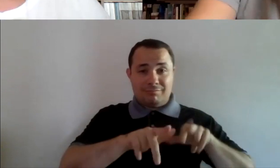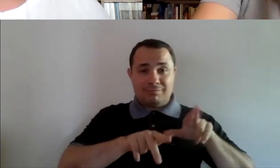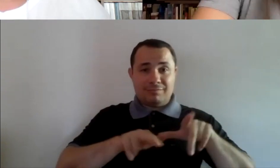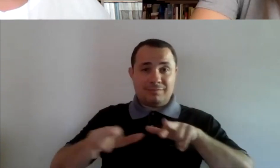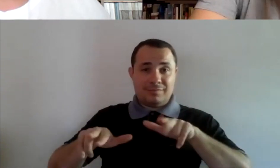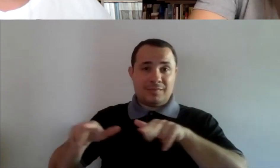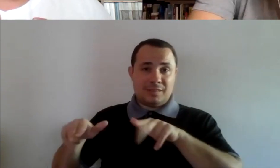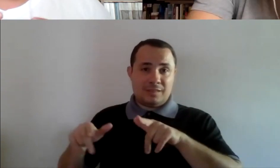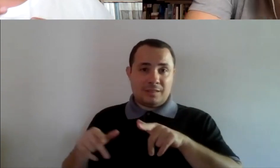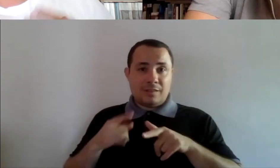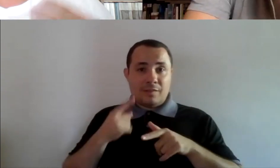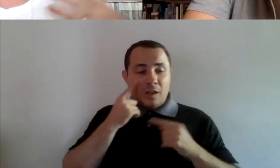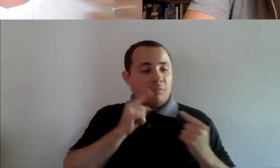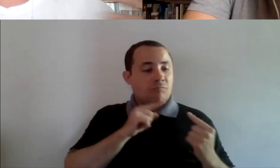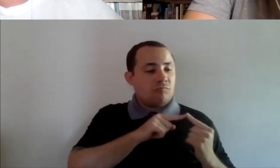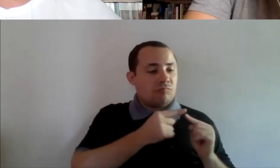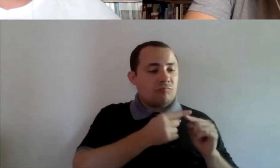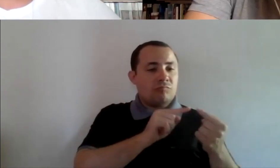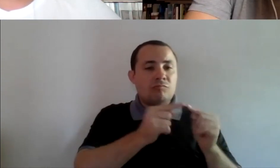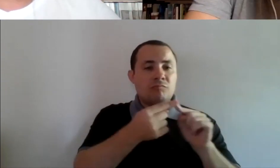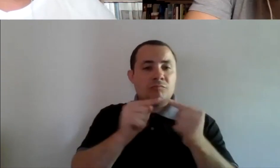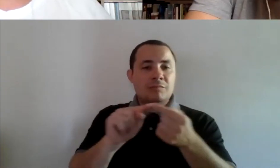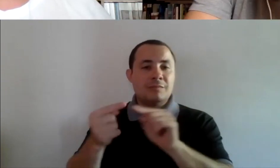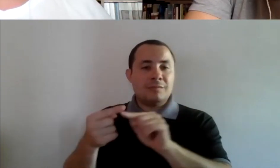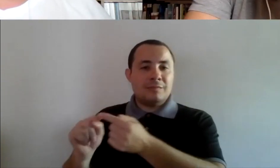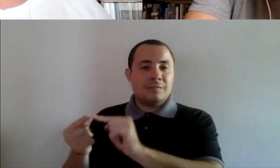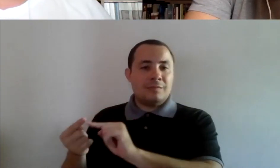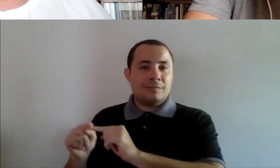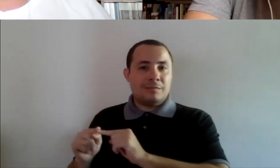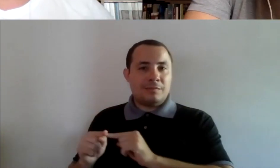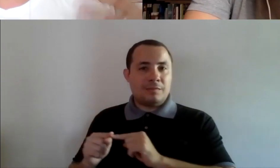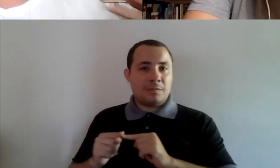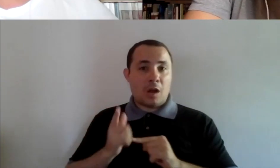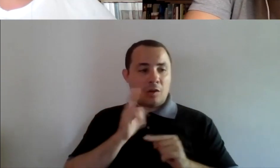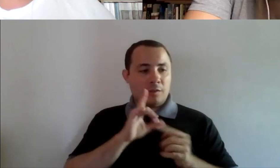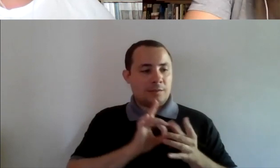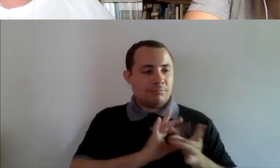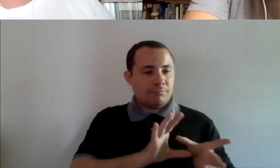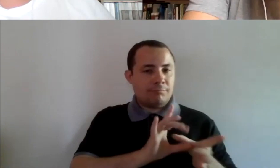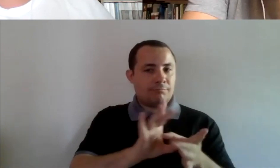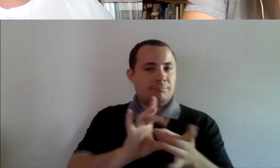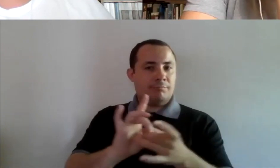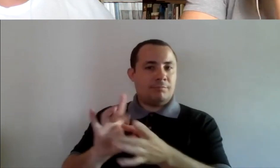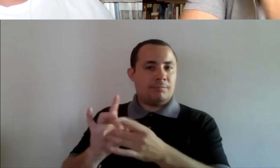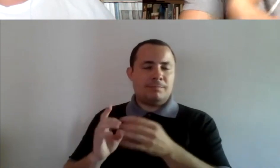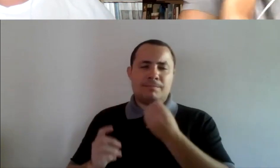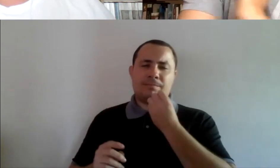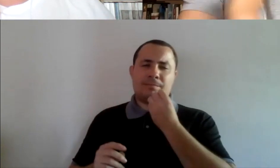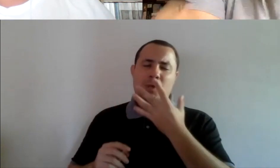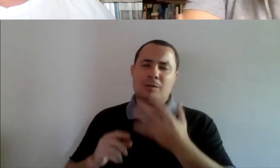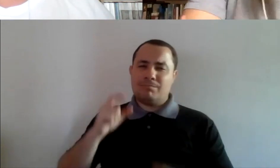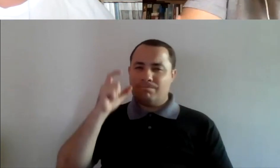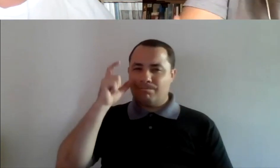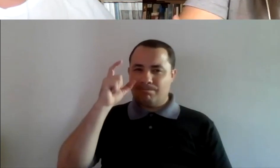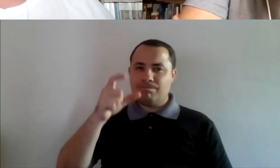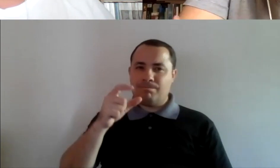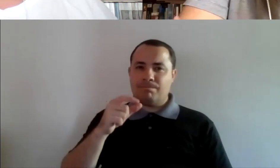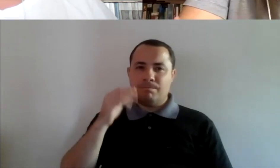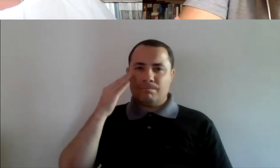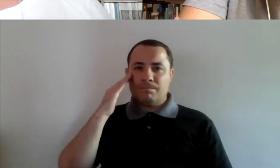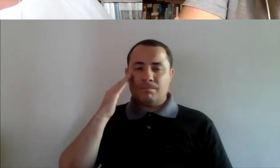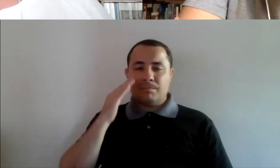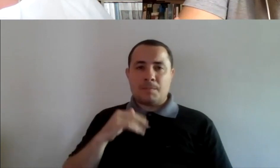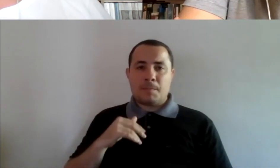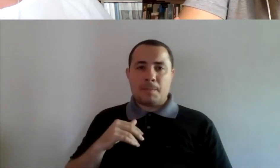que possibilite democratizar o acesso nessas bibliotecas vai ser muito interessante. Mas é uma